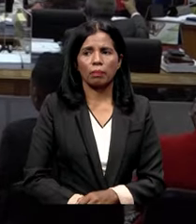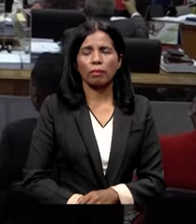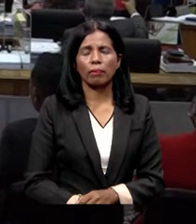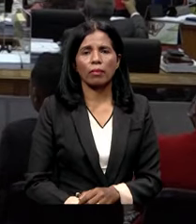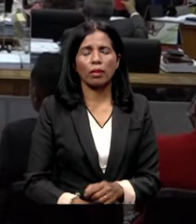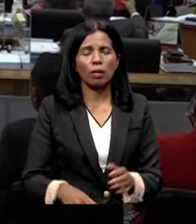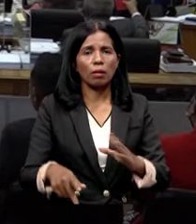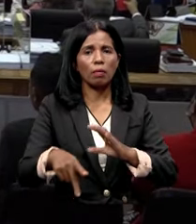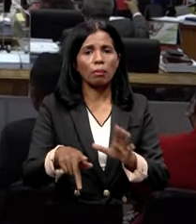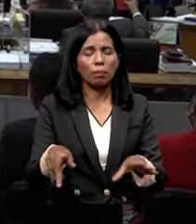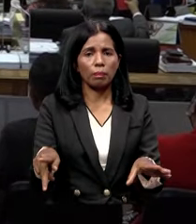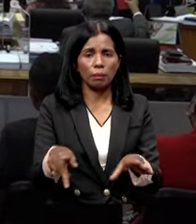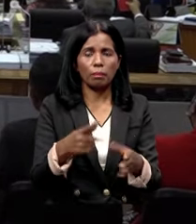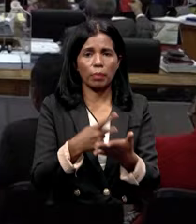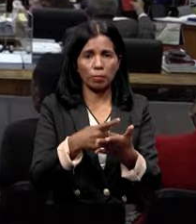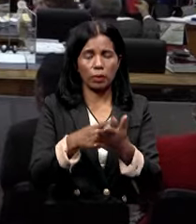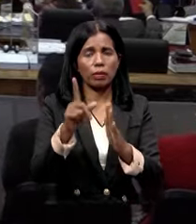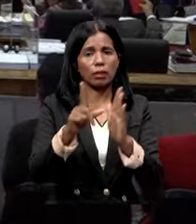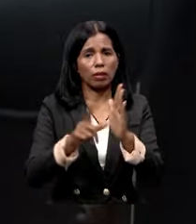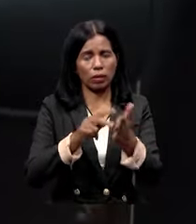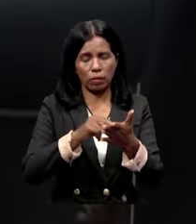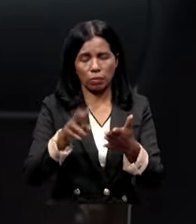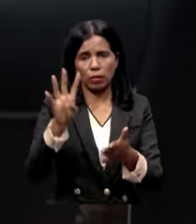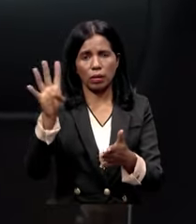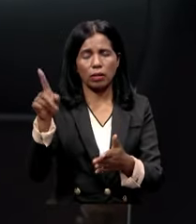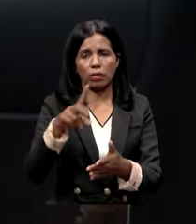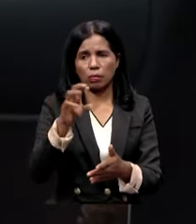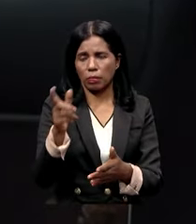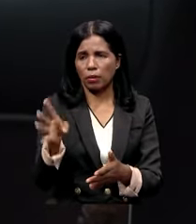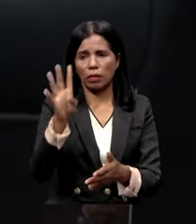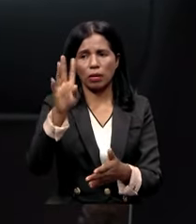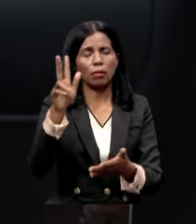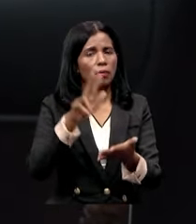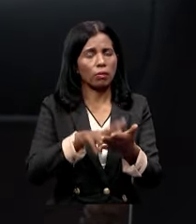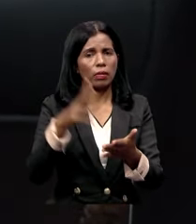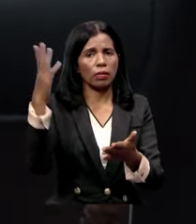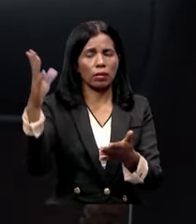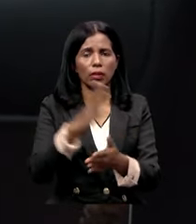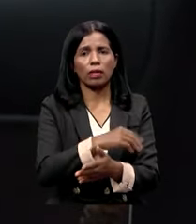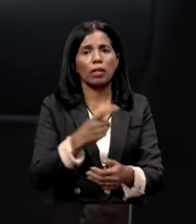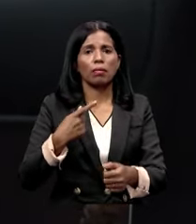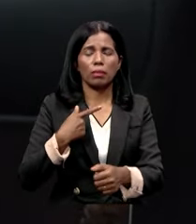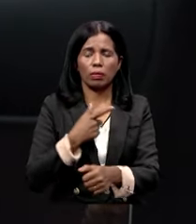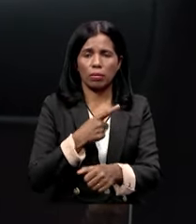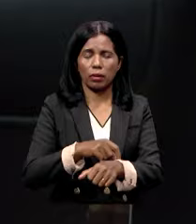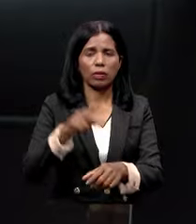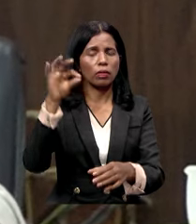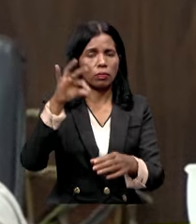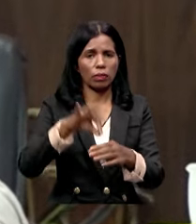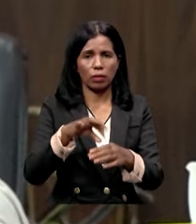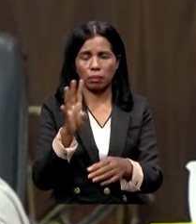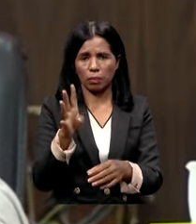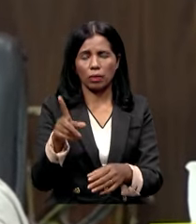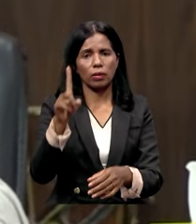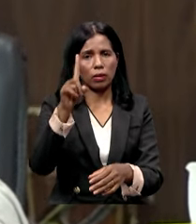Proposta lei número hat para sexto, com o Orçamento Geral do Estado tem reunião resting hat, aprovado na final global e a Parlamento Nacional ou votos a favor hat nulo resting